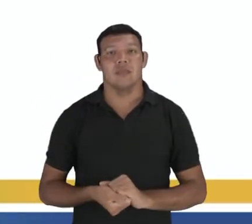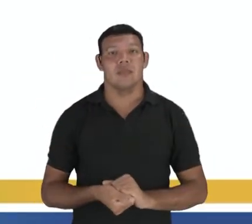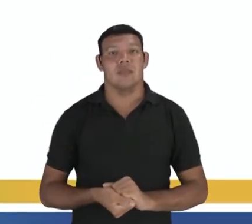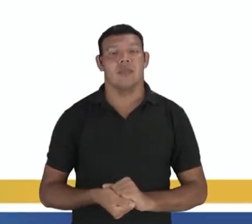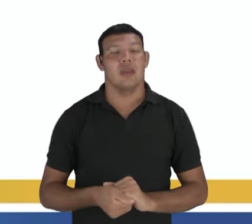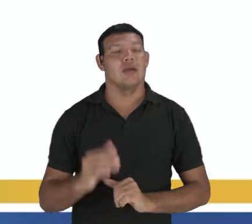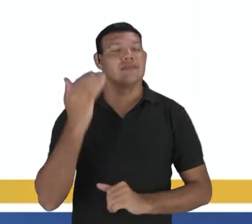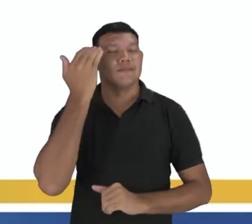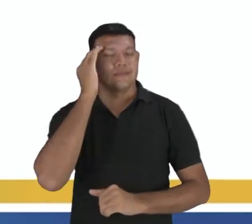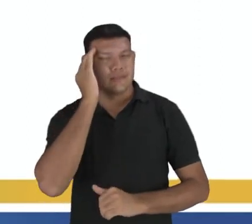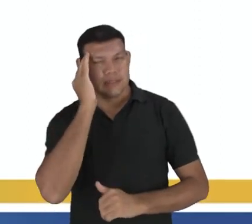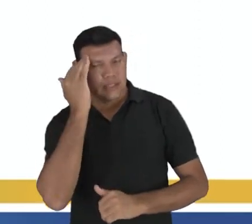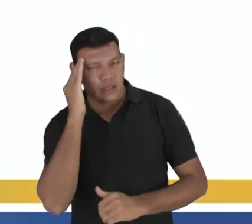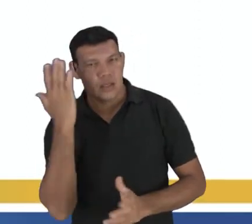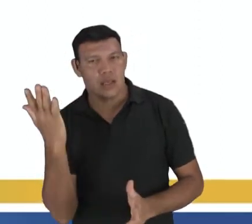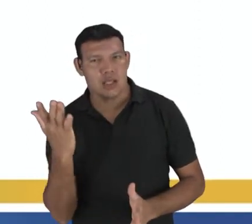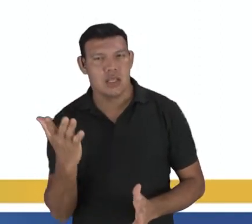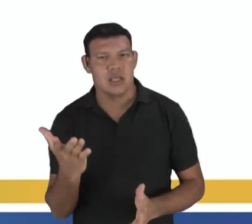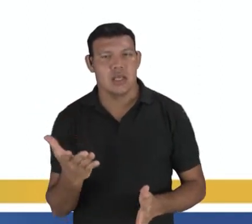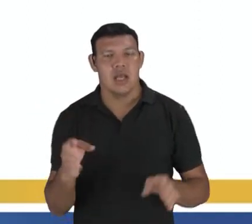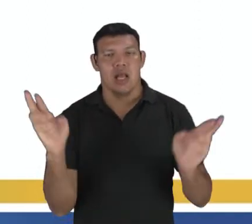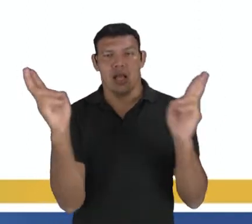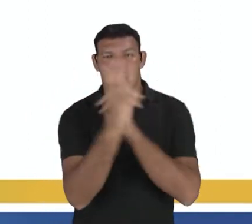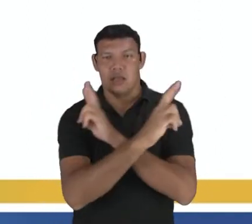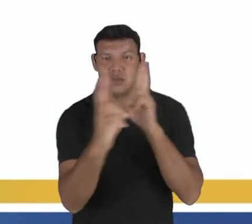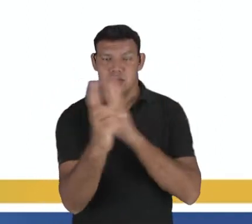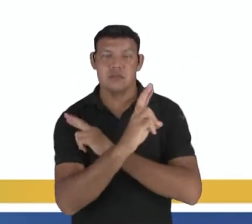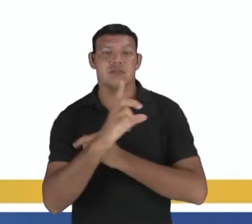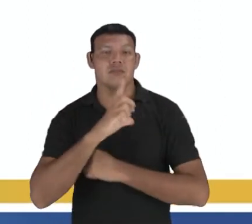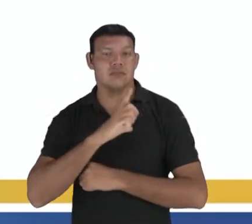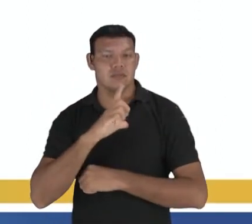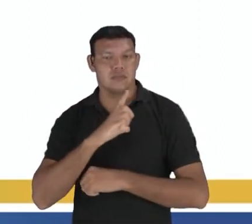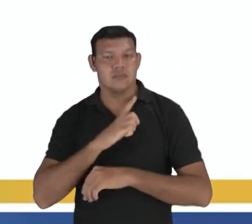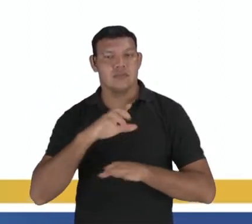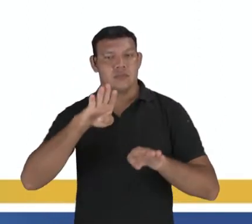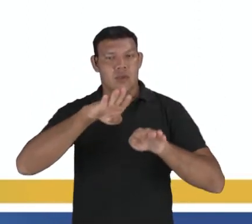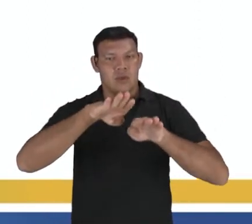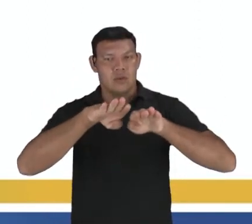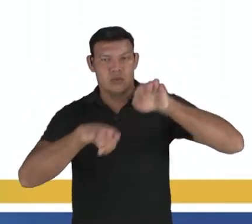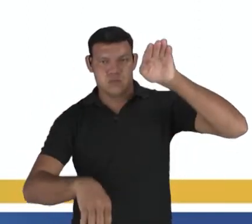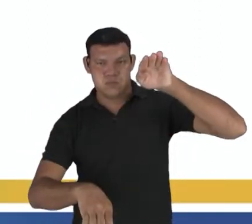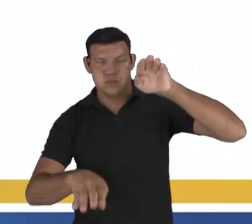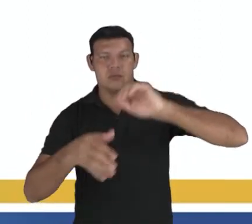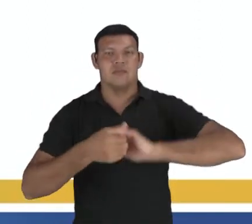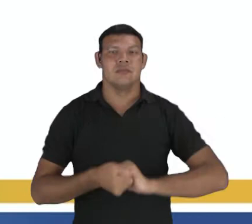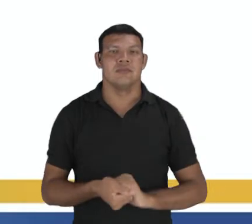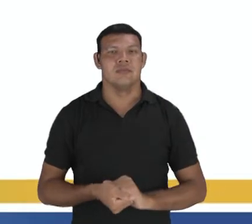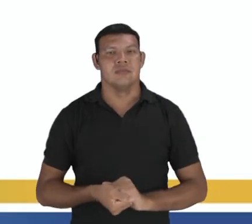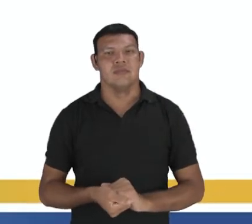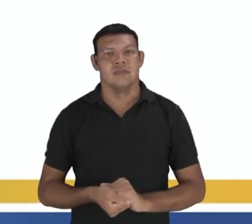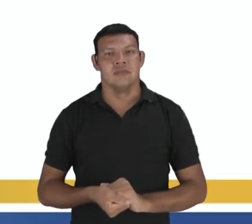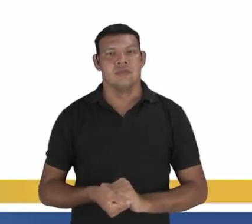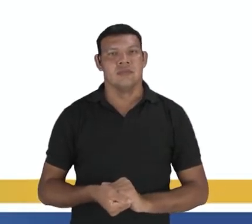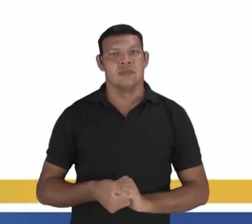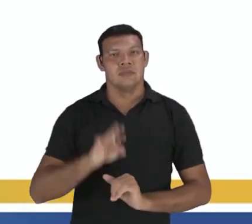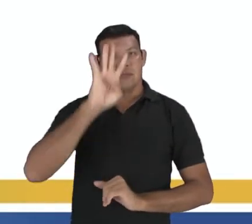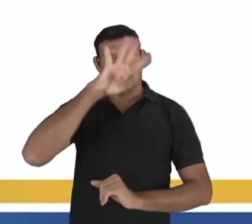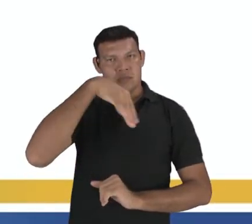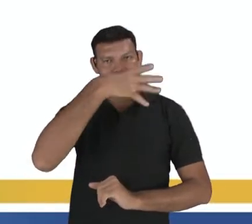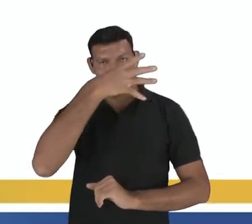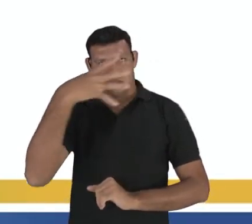você compreenda como é que é essa relação na proporcionalidade inversa. Então, no quadro abaixo